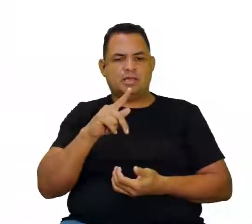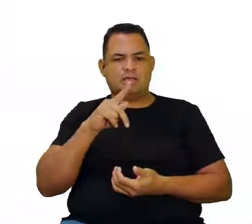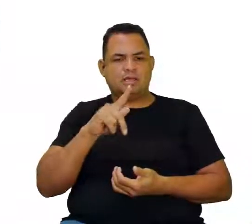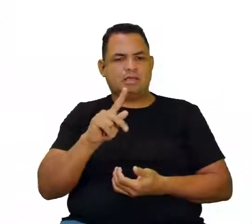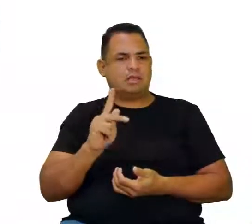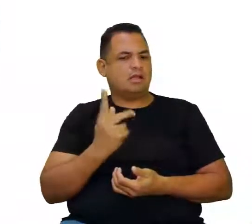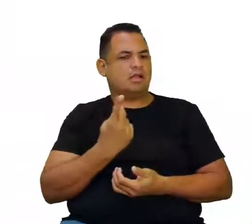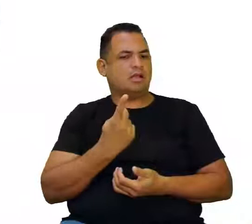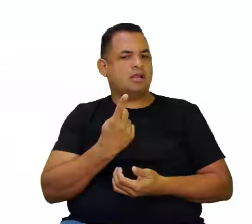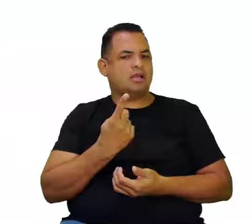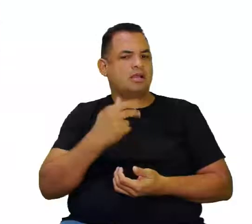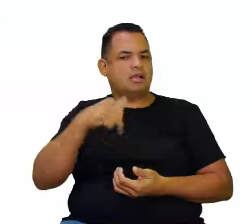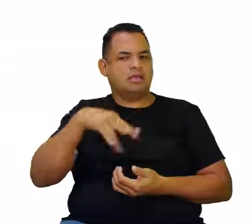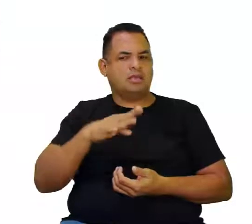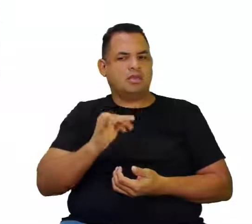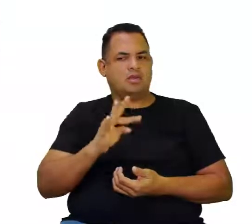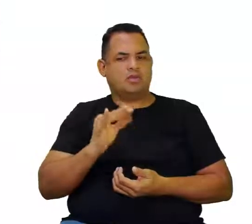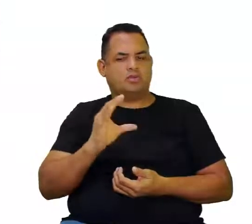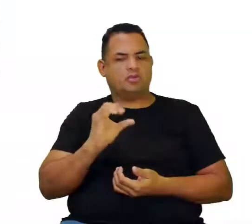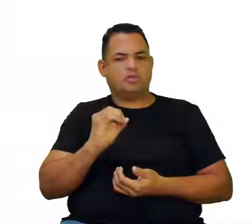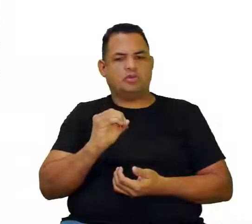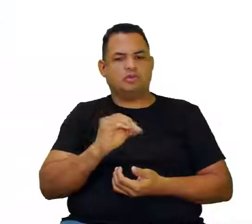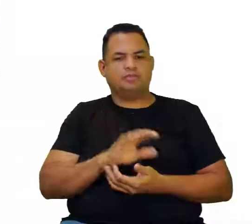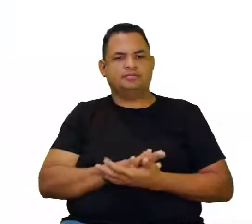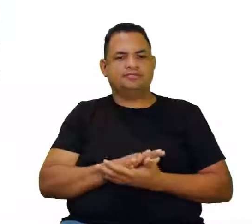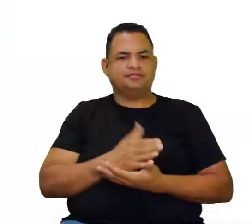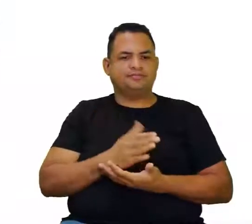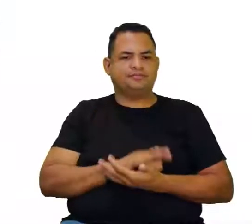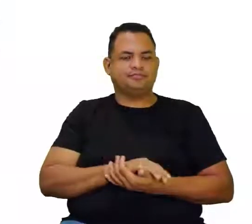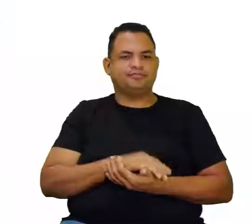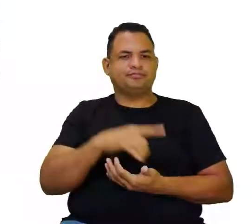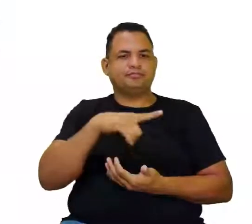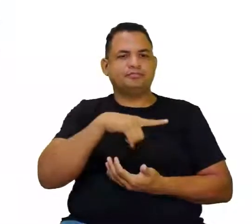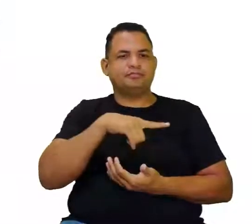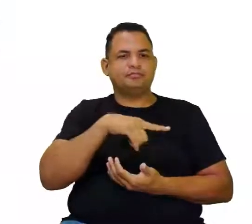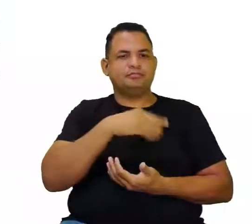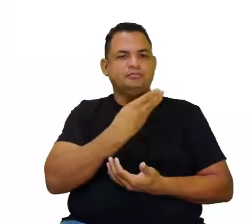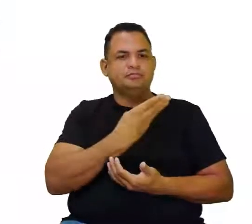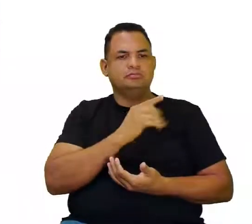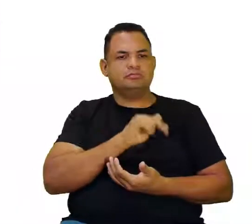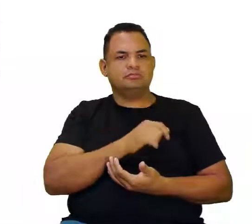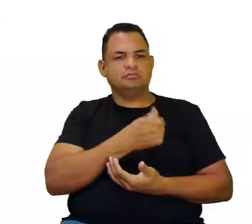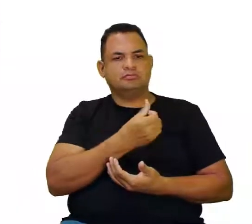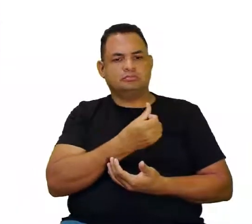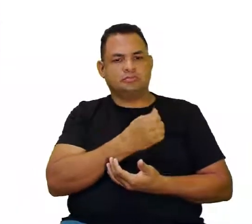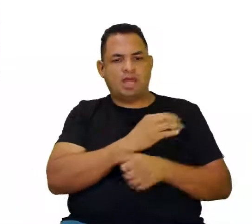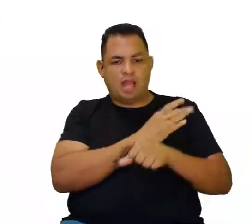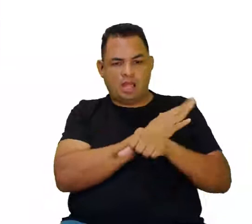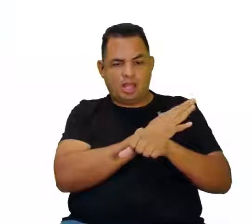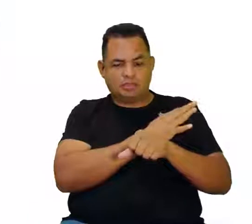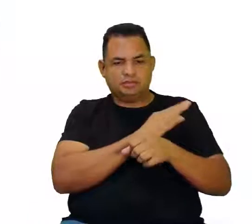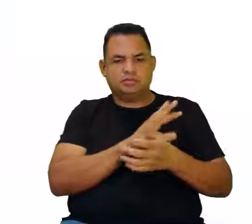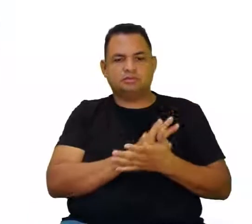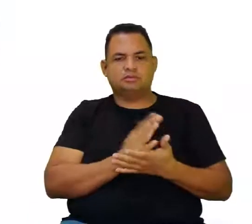neutro. Porém, o que ele tem lá é um pH mais ácido de 4 4,6. E